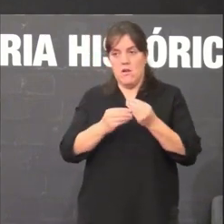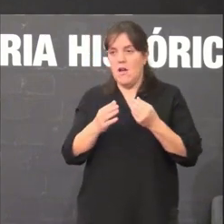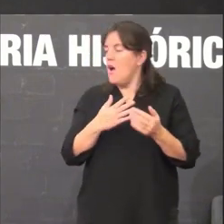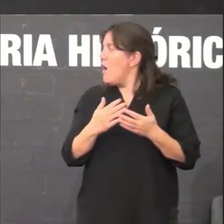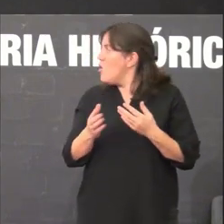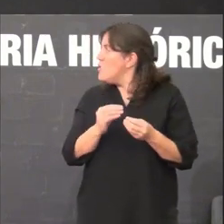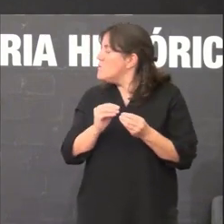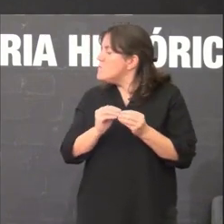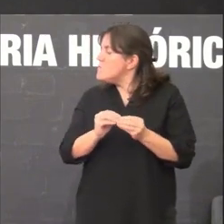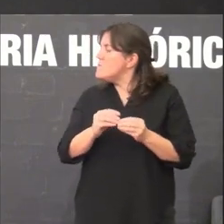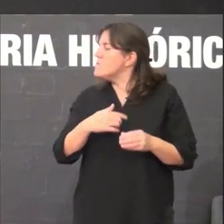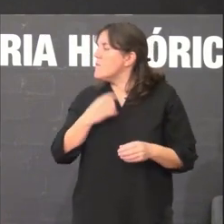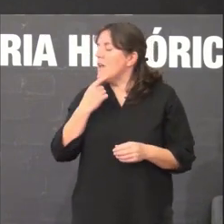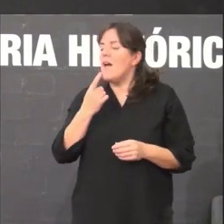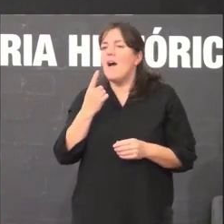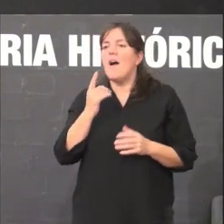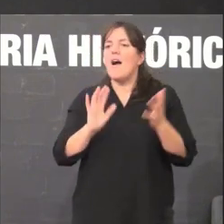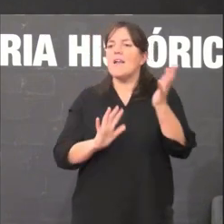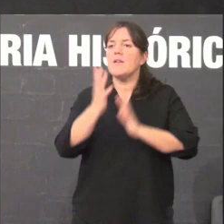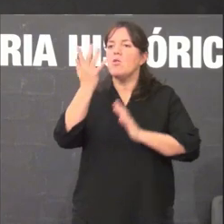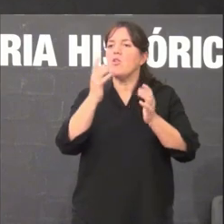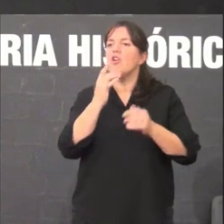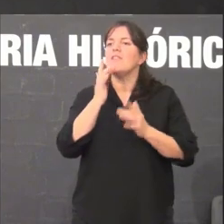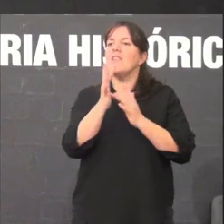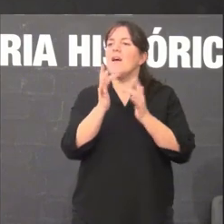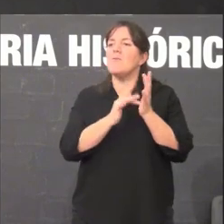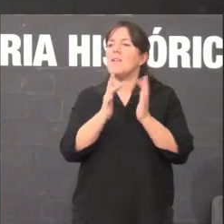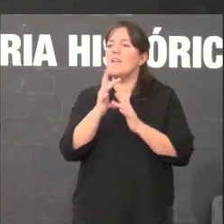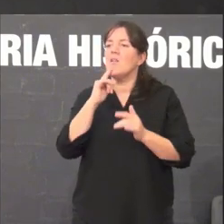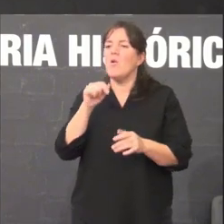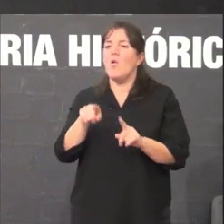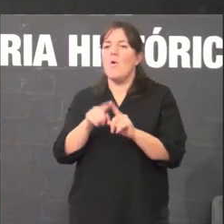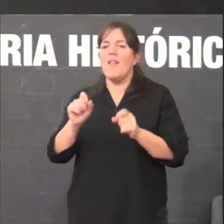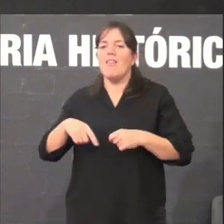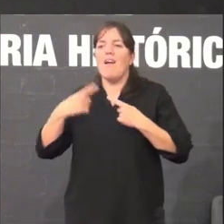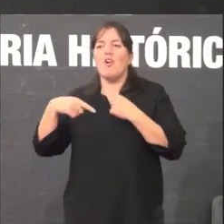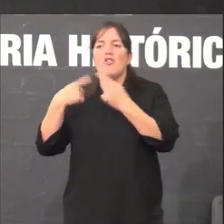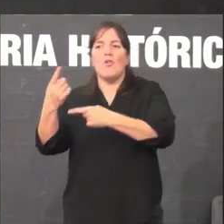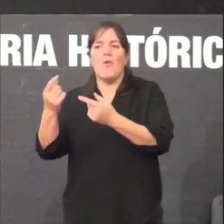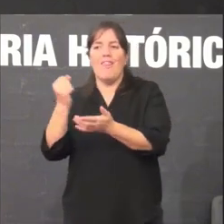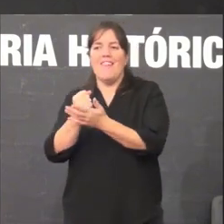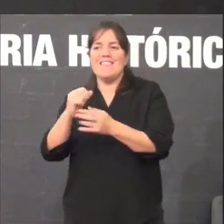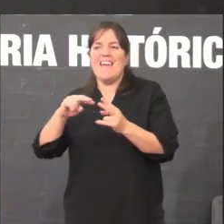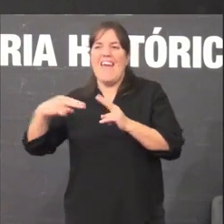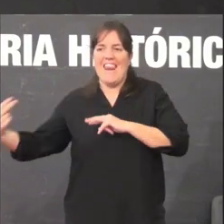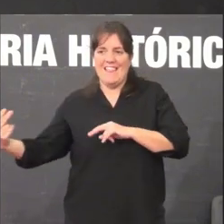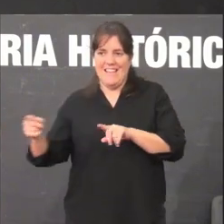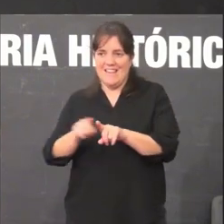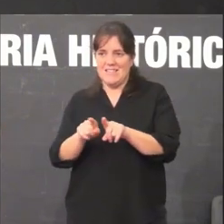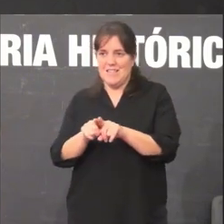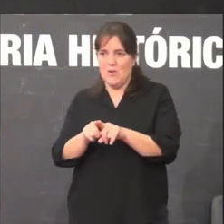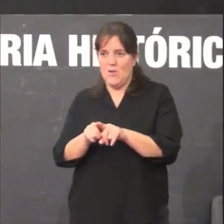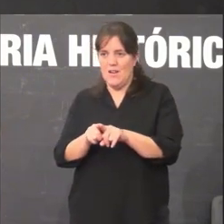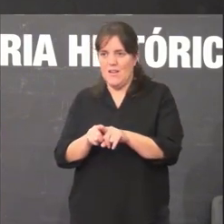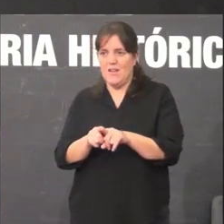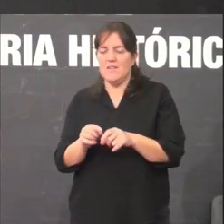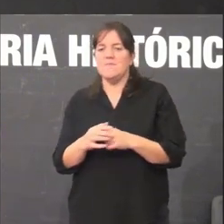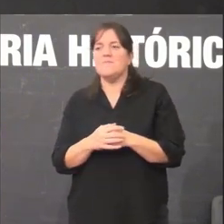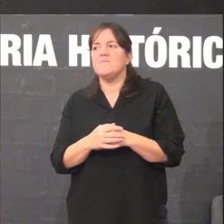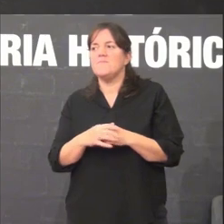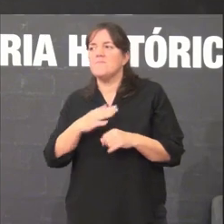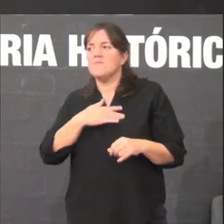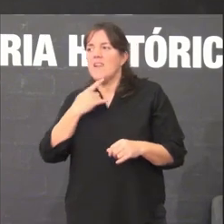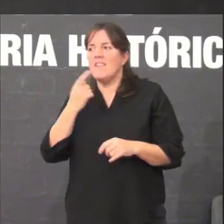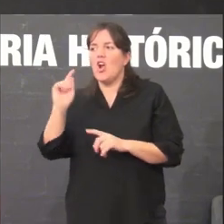Abril deixa marcas genéticas naquilo que foi a democracia portuguesa. As